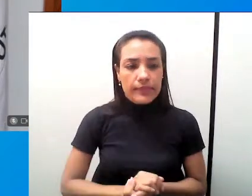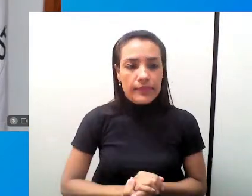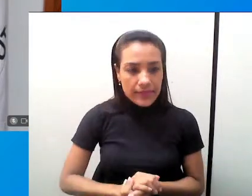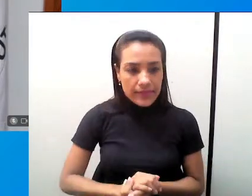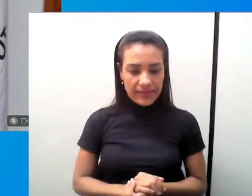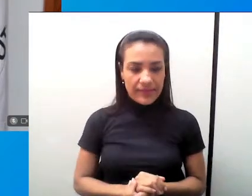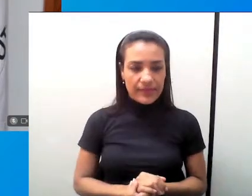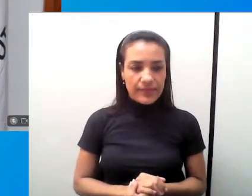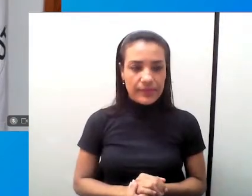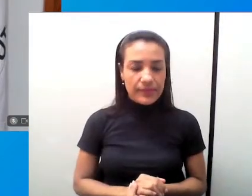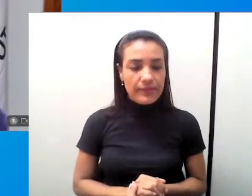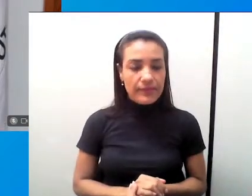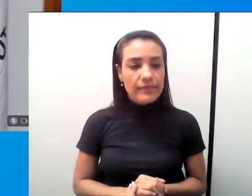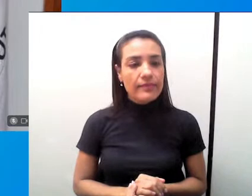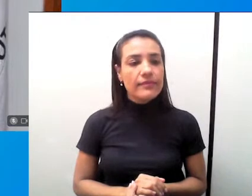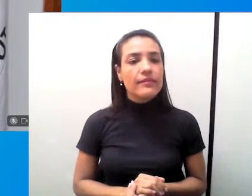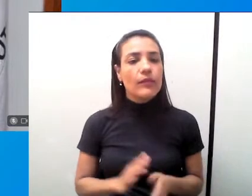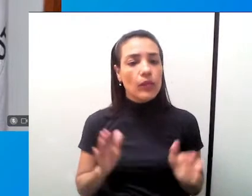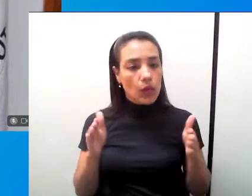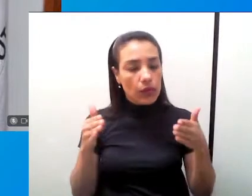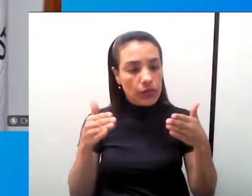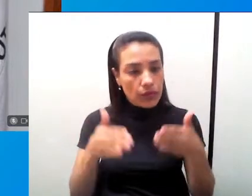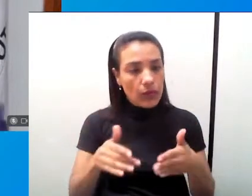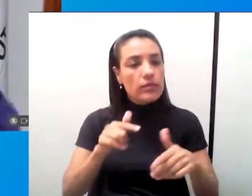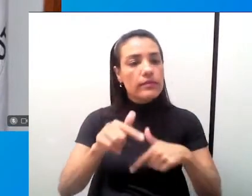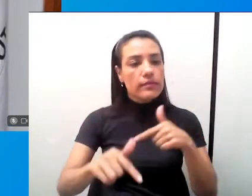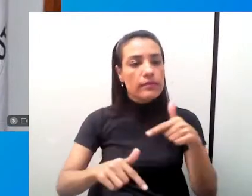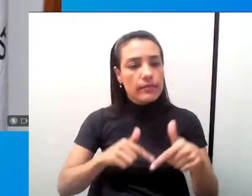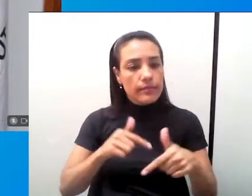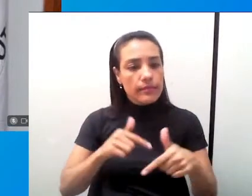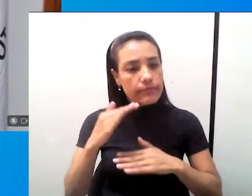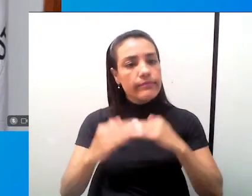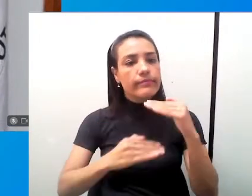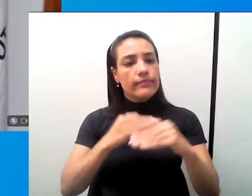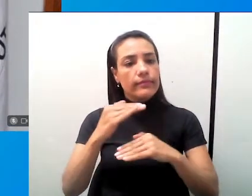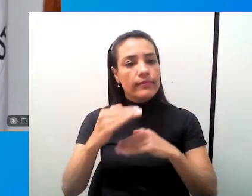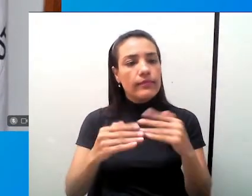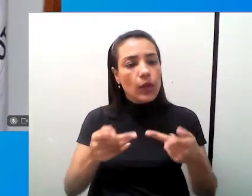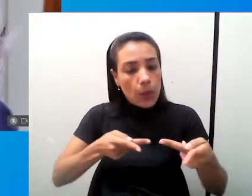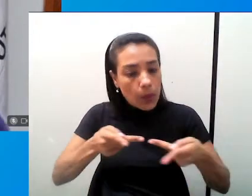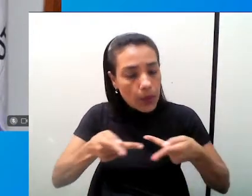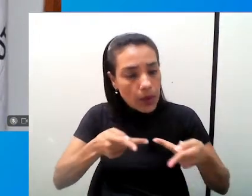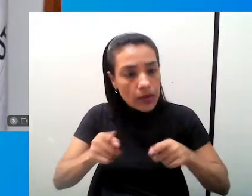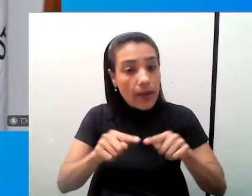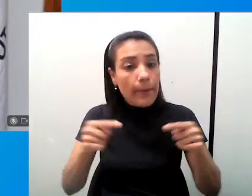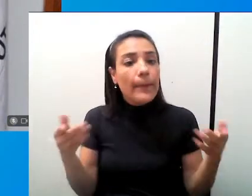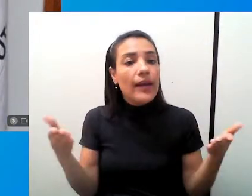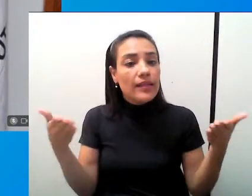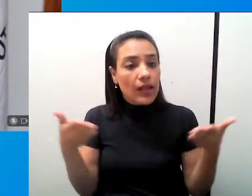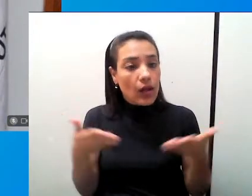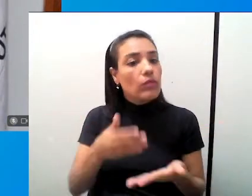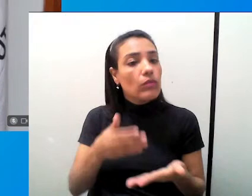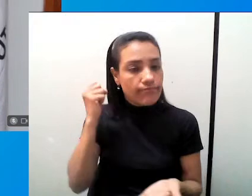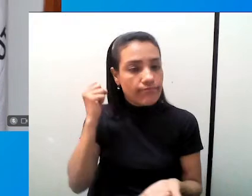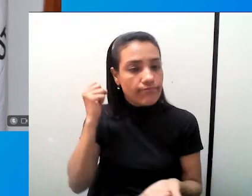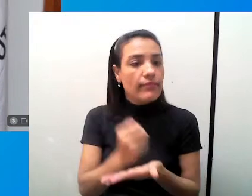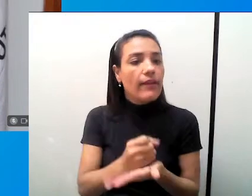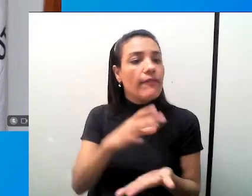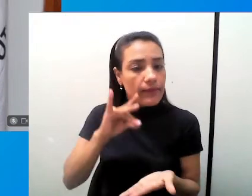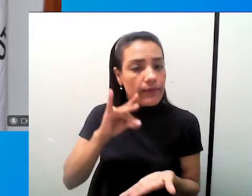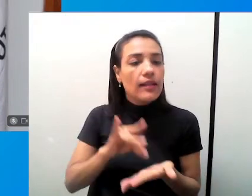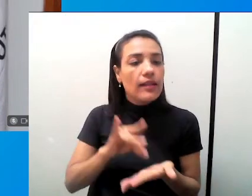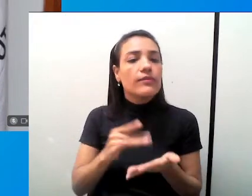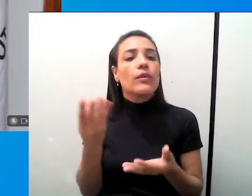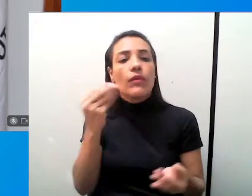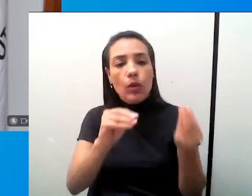do trabalho, do desenvolvimento das nossas ações. Mas agora ela vai ser institucionalizada, agora vai estar no nosso PPC, né? Então